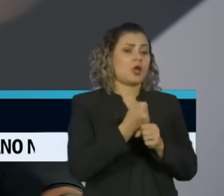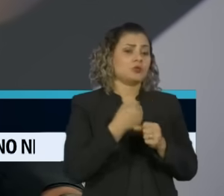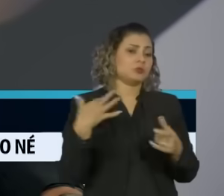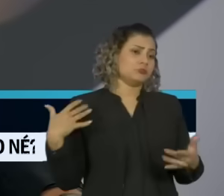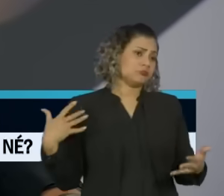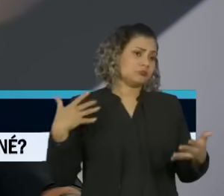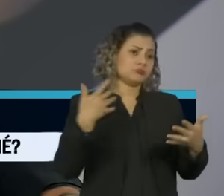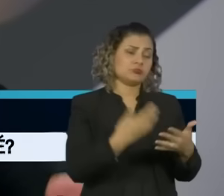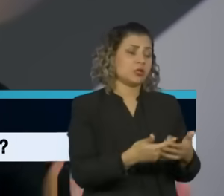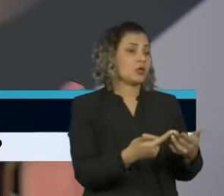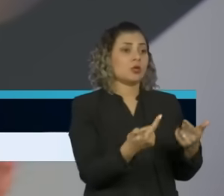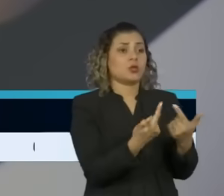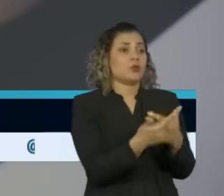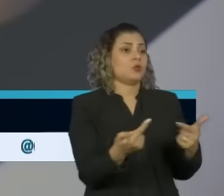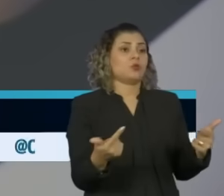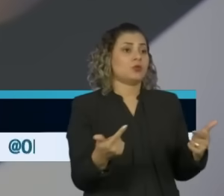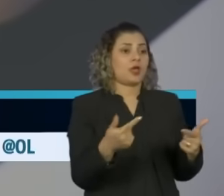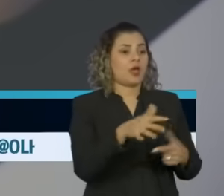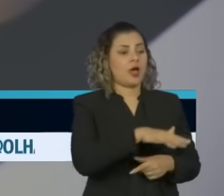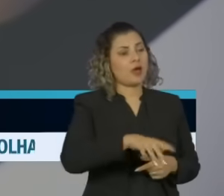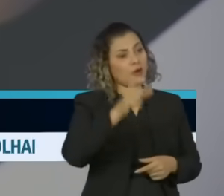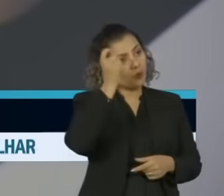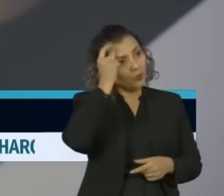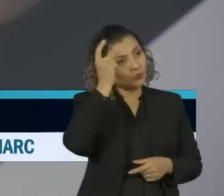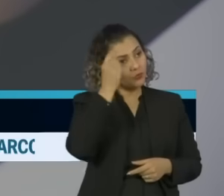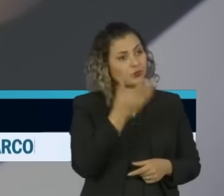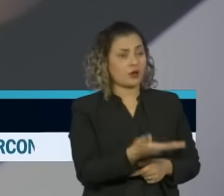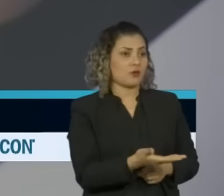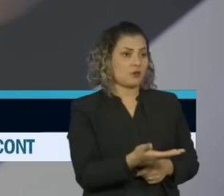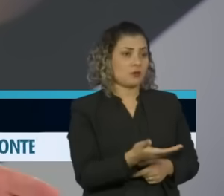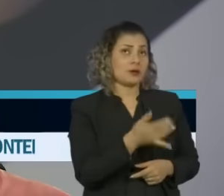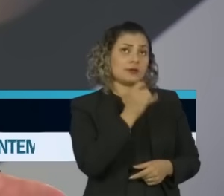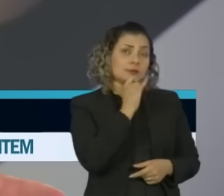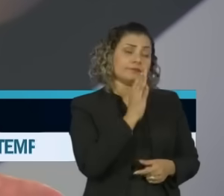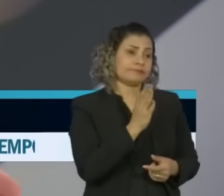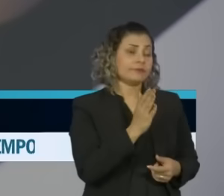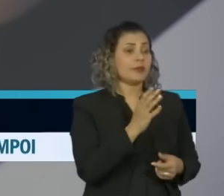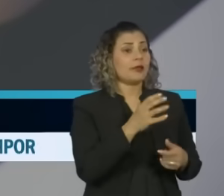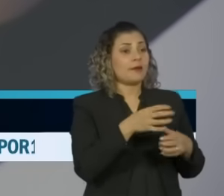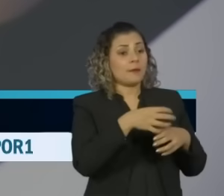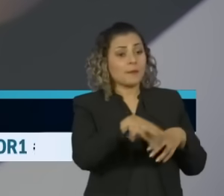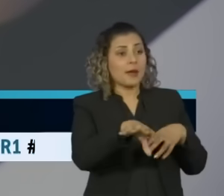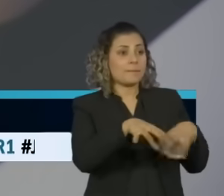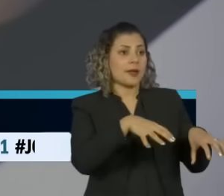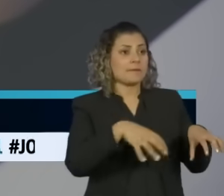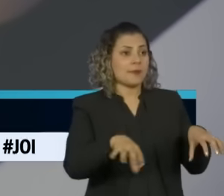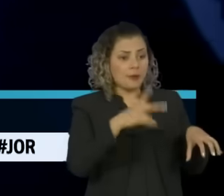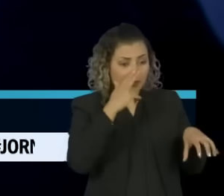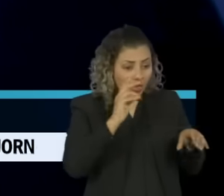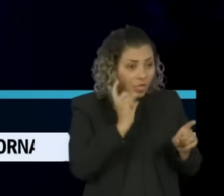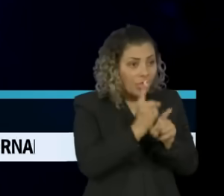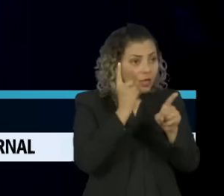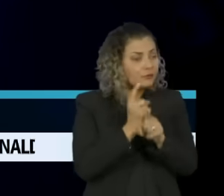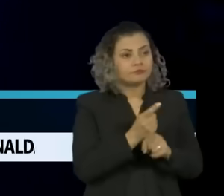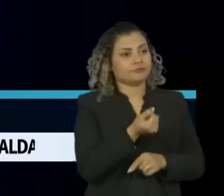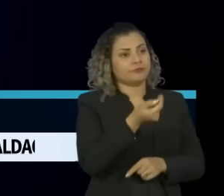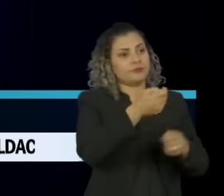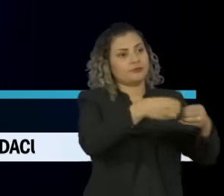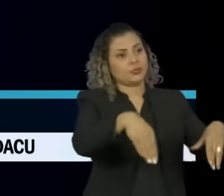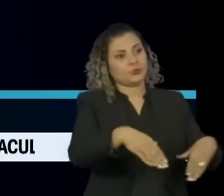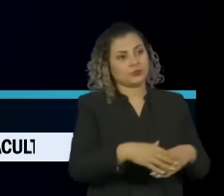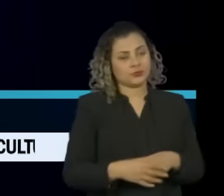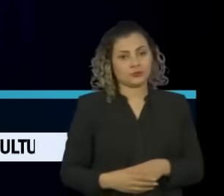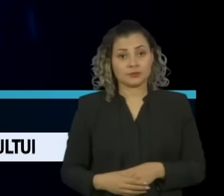tem o Fundo de Cultura, estava, digamos, na hora que vai separar o bolo, não ia para lá. Já chegou